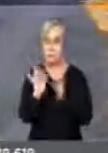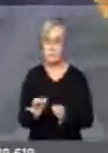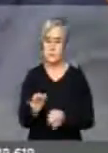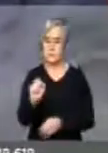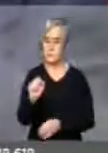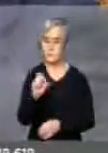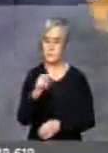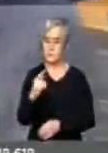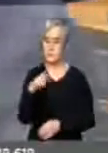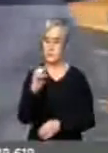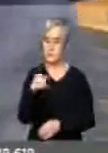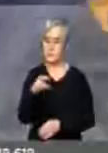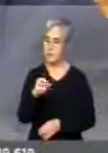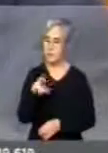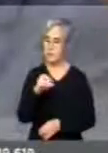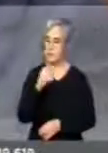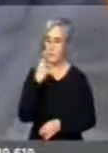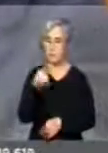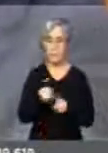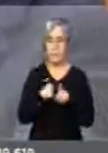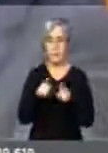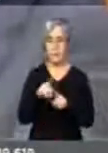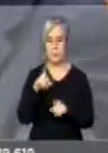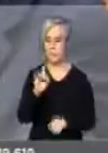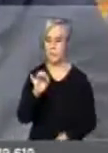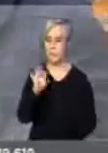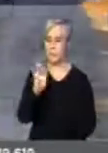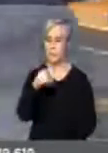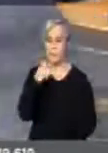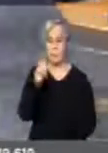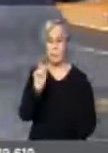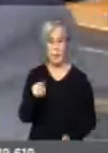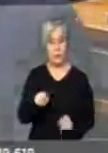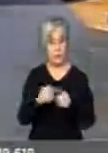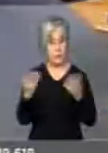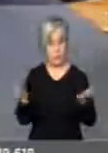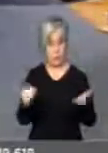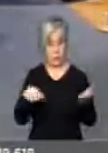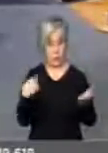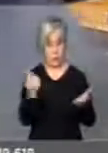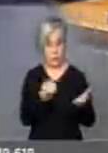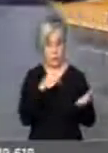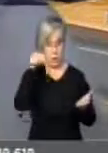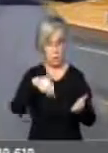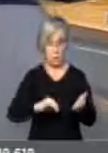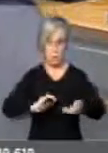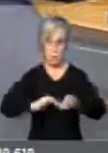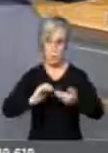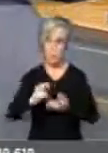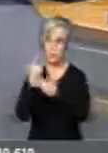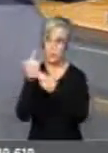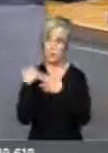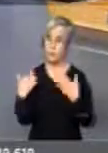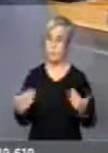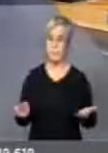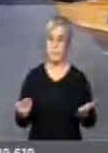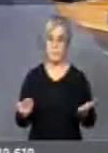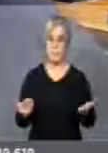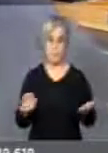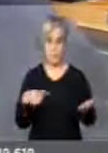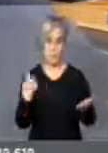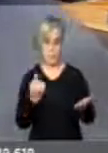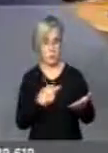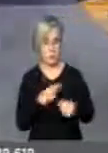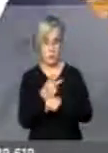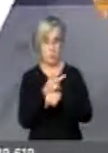Moro falou, Deltan Dallagnol falou, cabe agora ao Parlamento, a responsabilidade está em nossas mãos. Ora, se está em nossas mãos, nós temos que